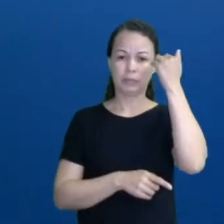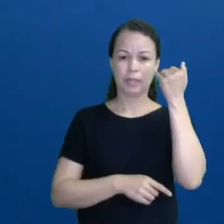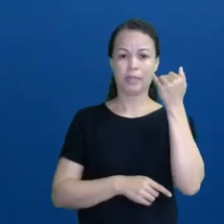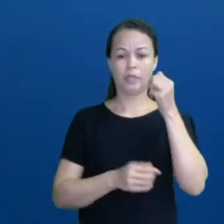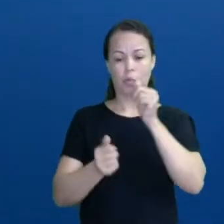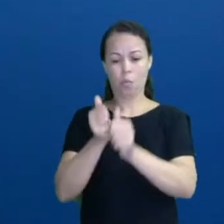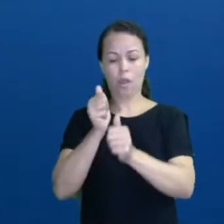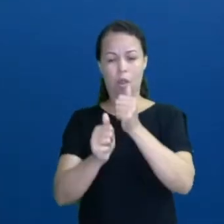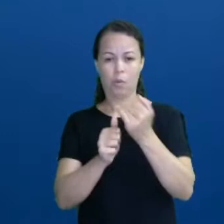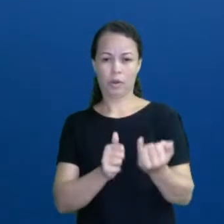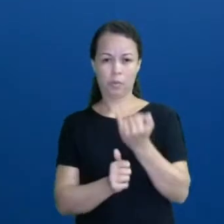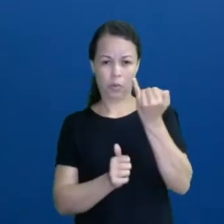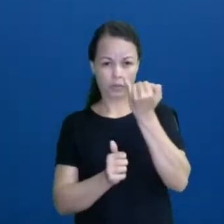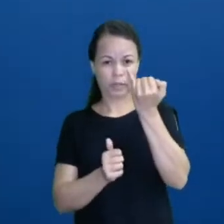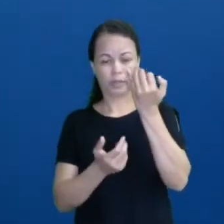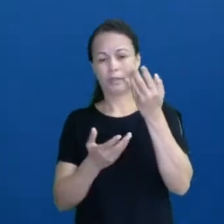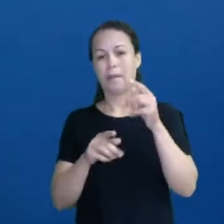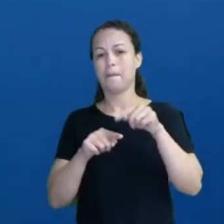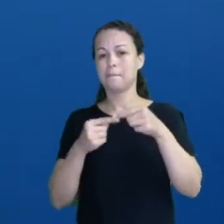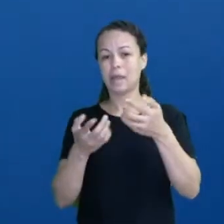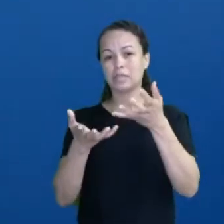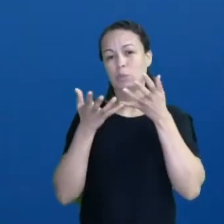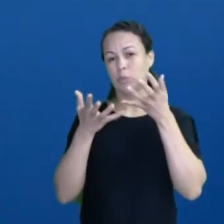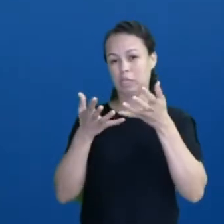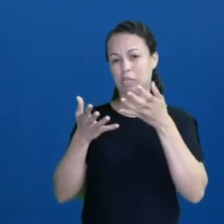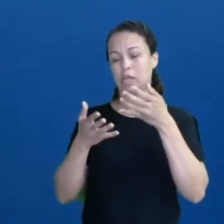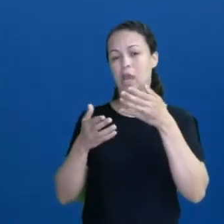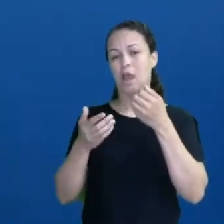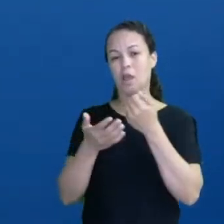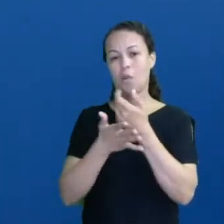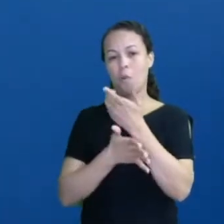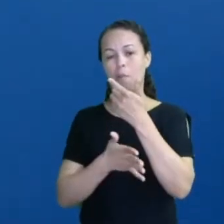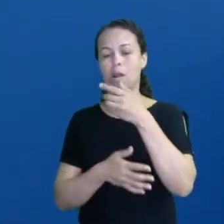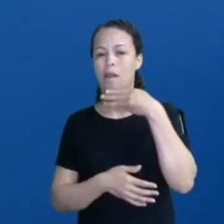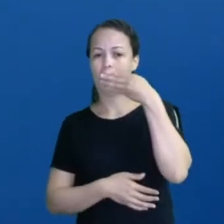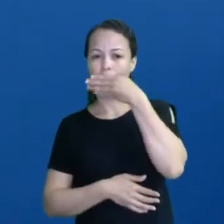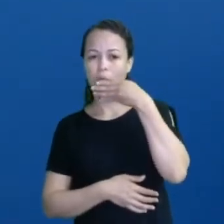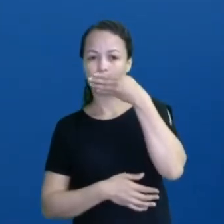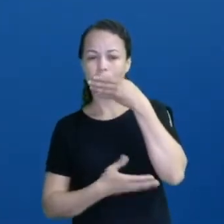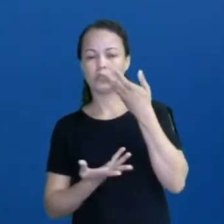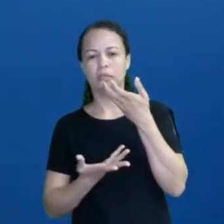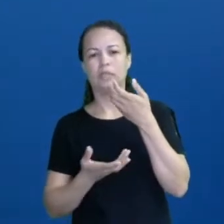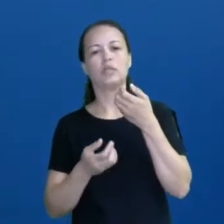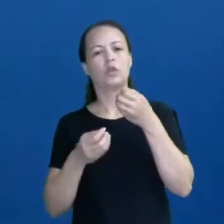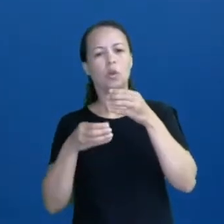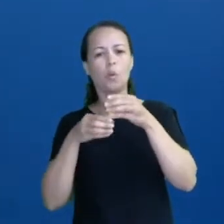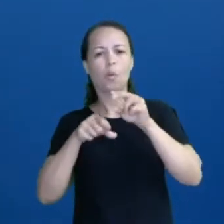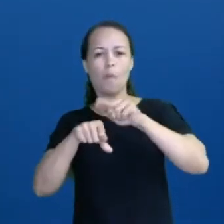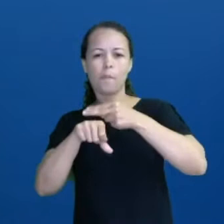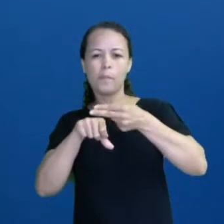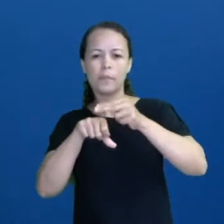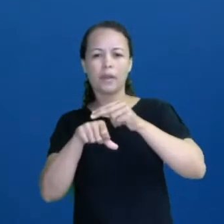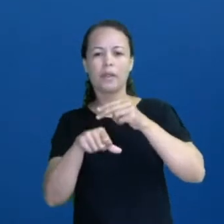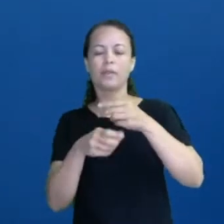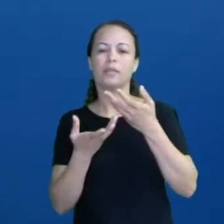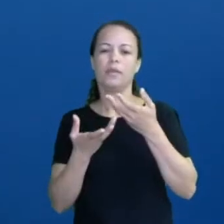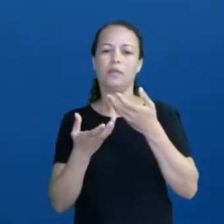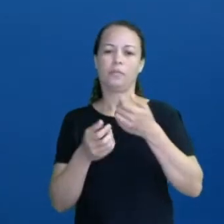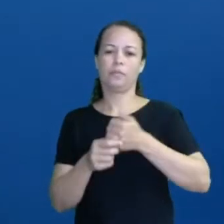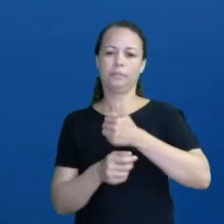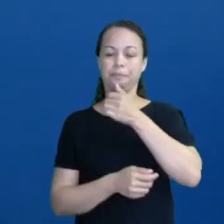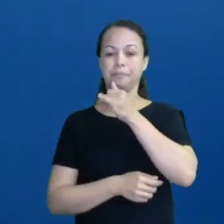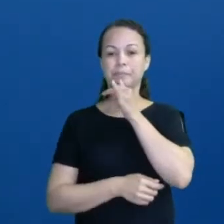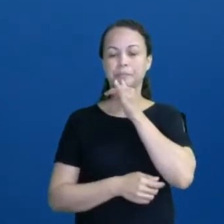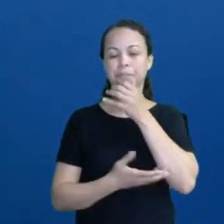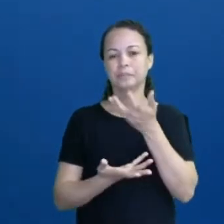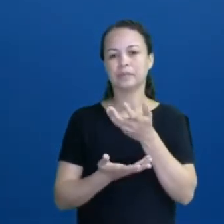mas eu queria comer um docinho. Então eu prefiro que primeiro viesse o brigadeiro, por exemplo. Então as listas,